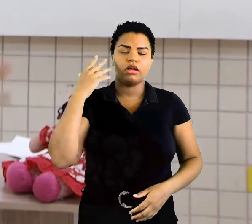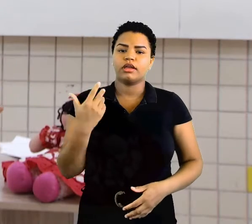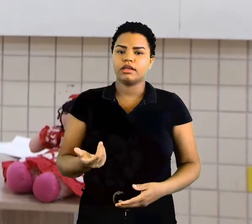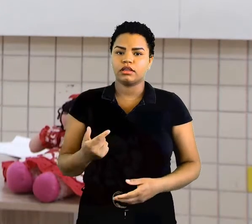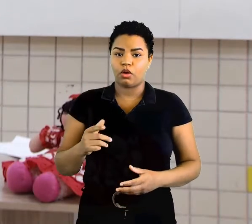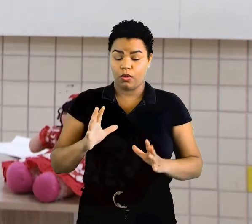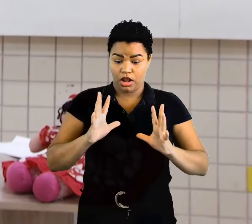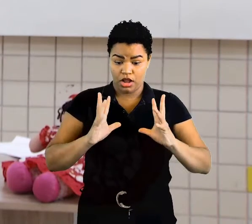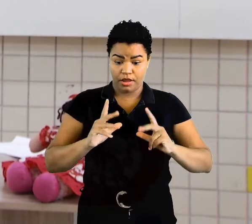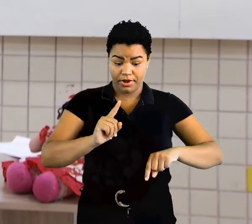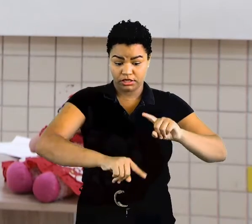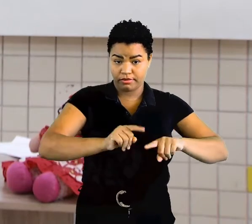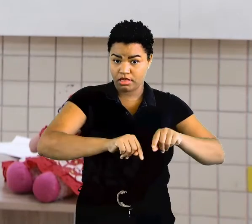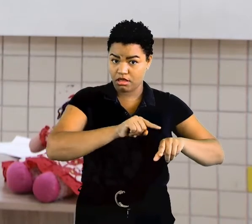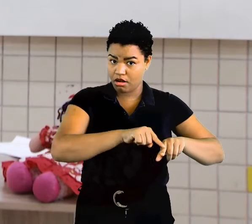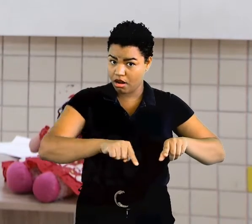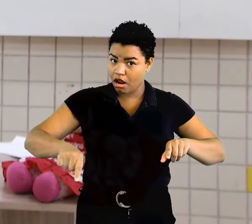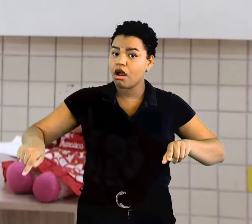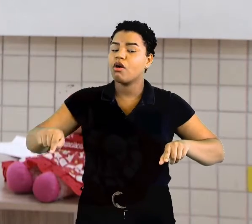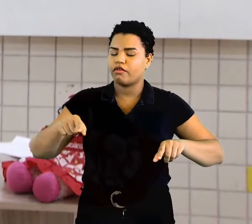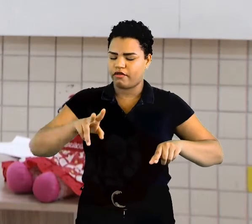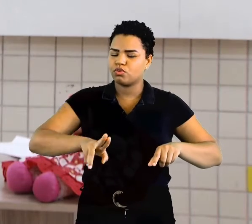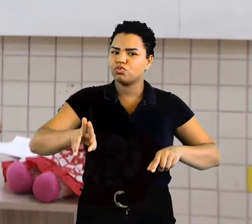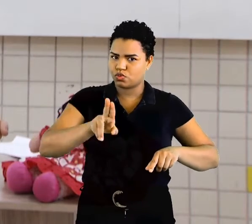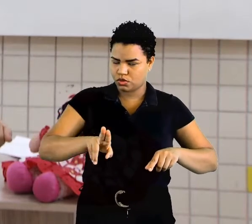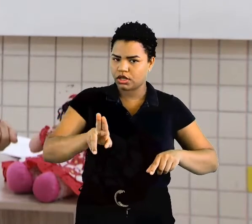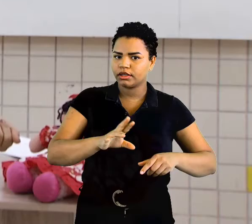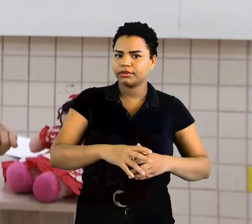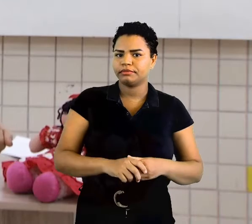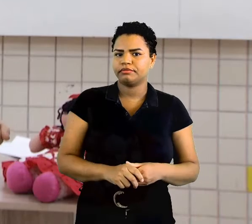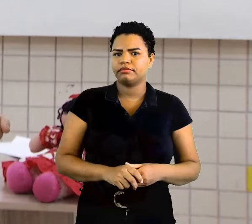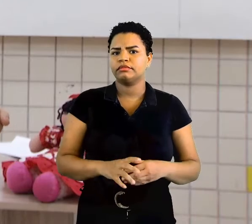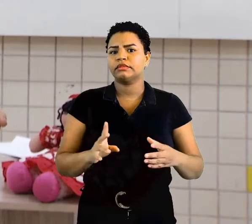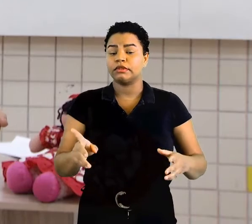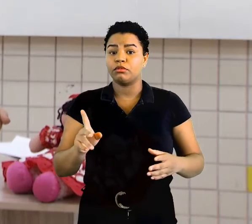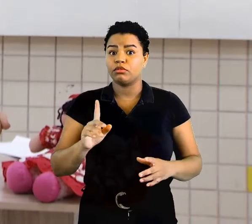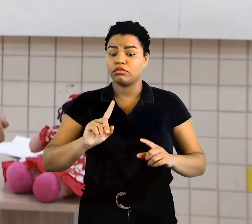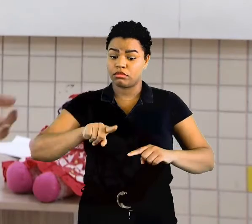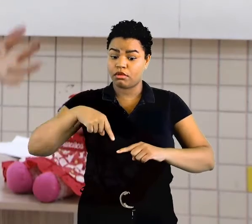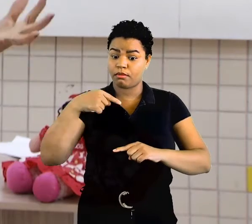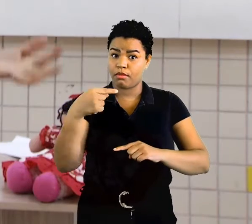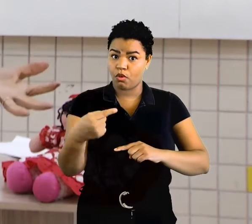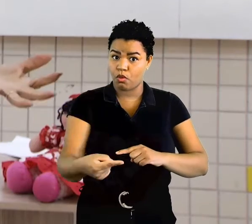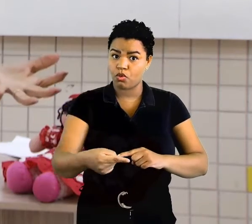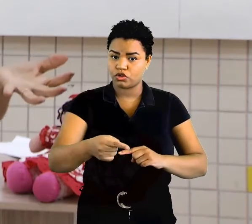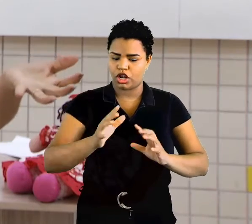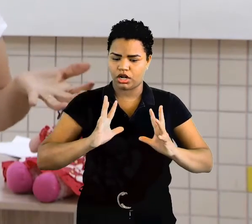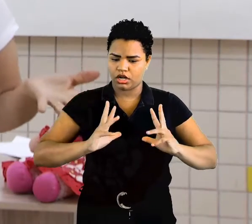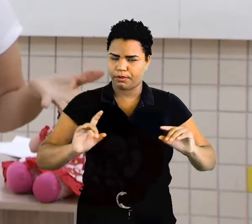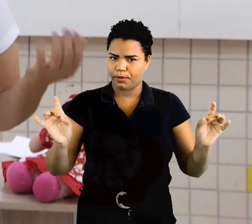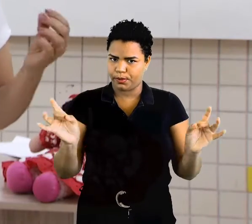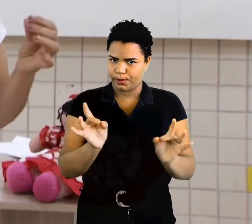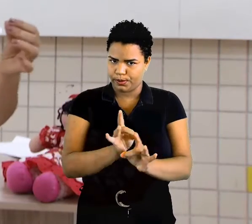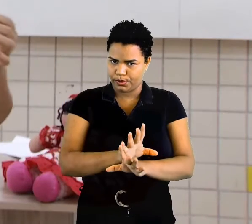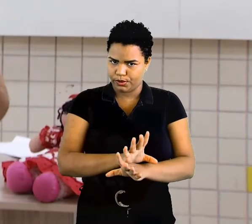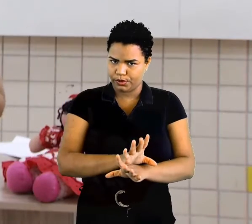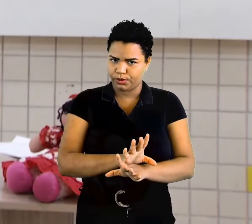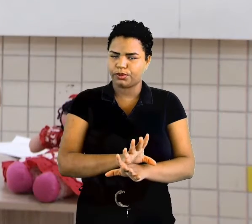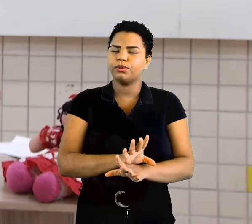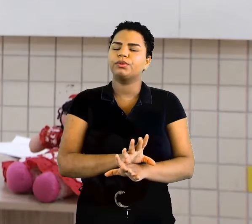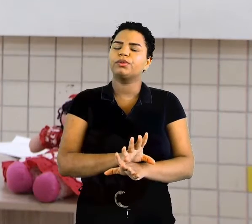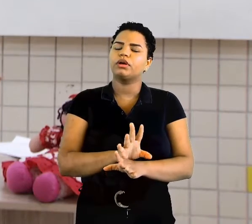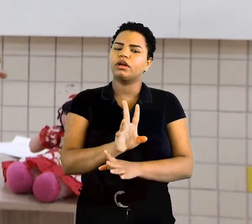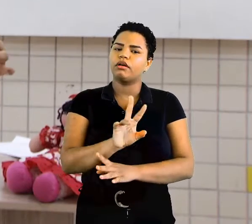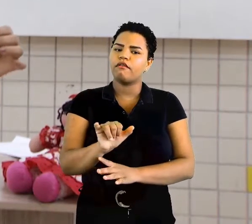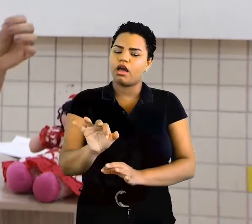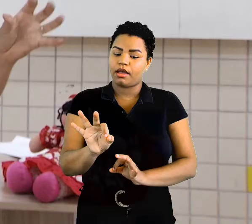vocês vão utilizar. Depois que vocês tomar todo esse cuidado, aí você vai preparar o